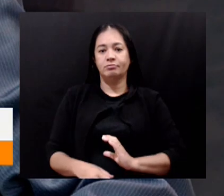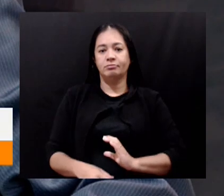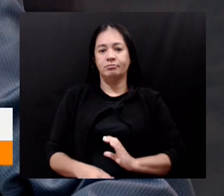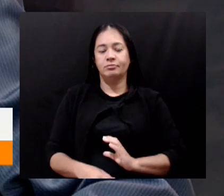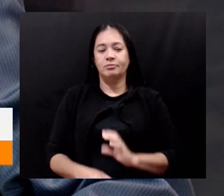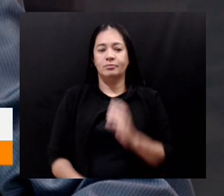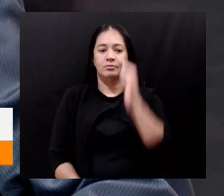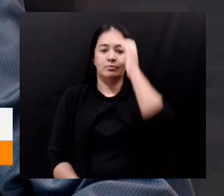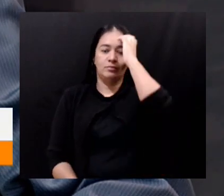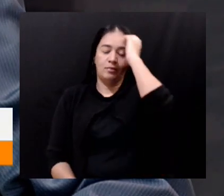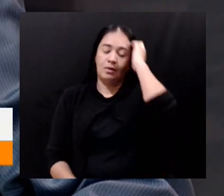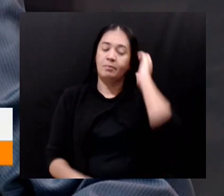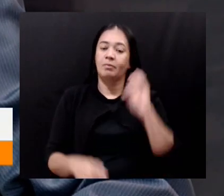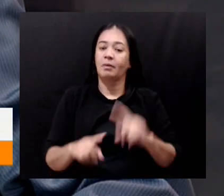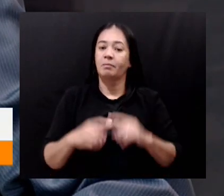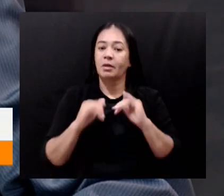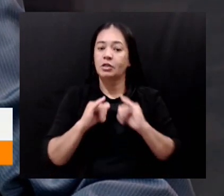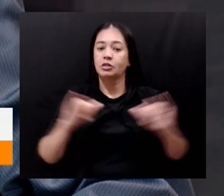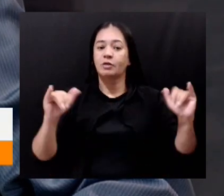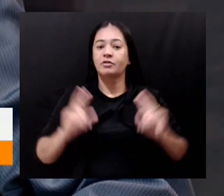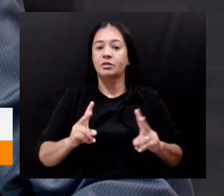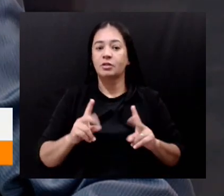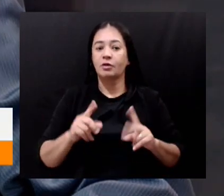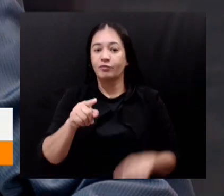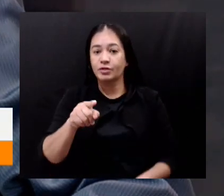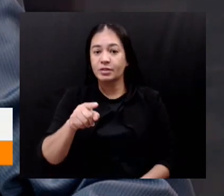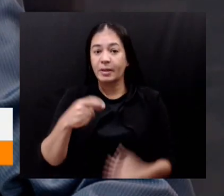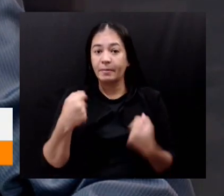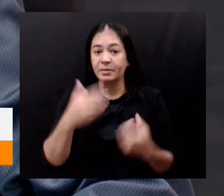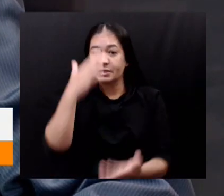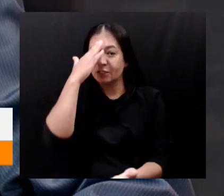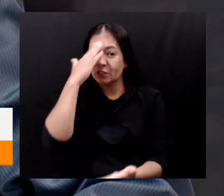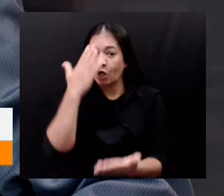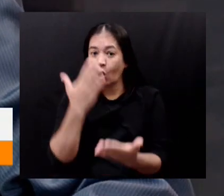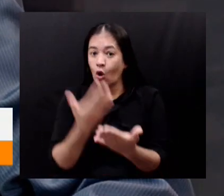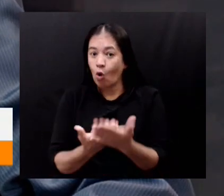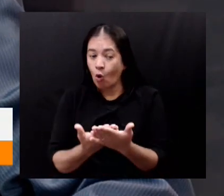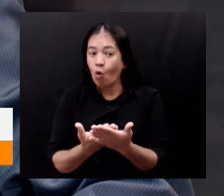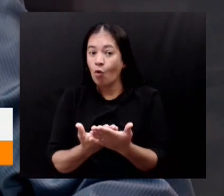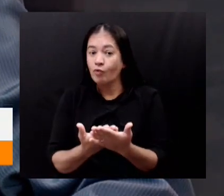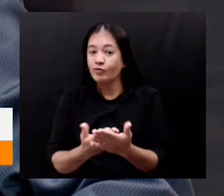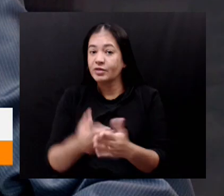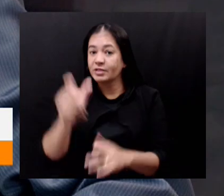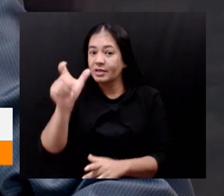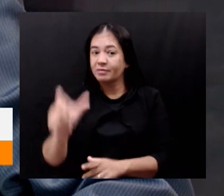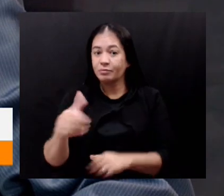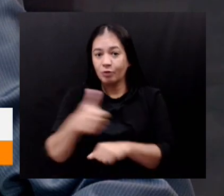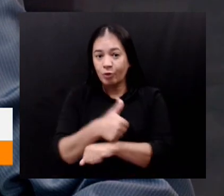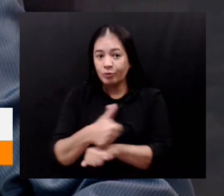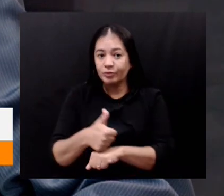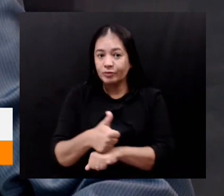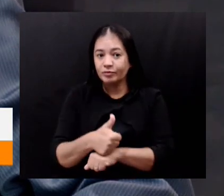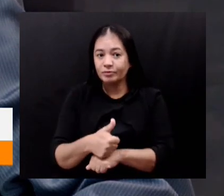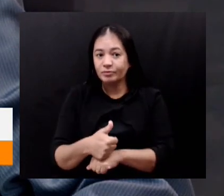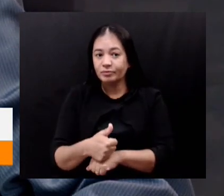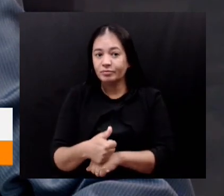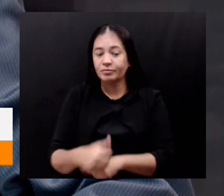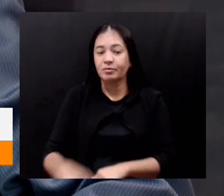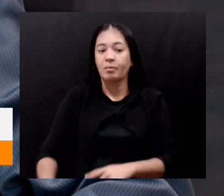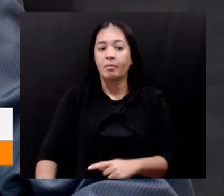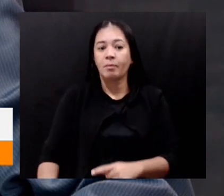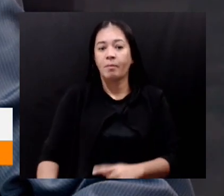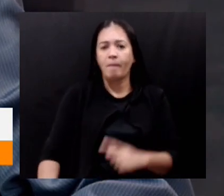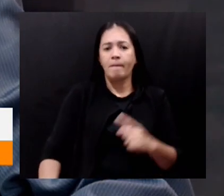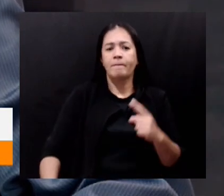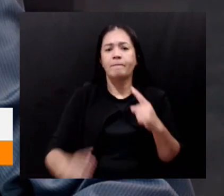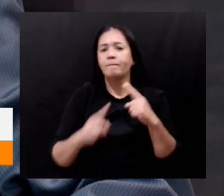nada, você deve ter confiança no teu consultor. Você tem que saber com uhum. quem você está falando, por que que você está escolhendo ele